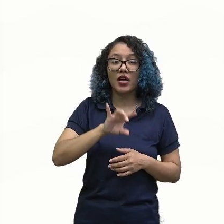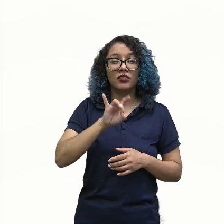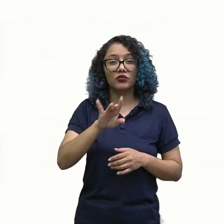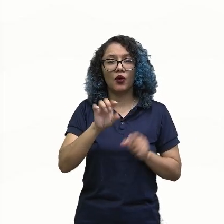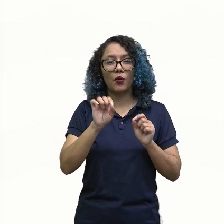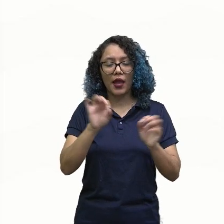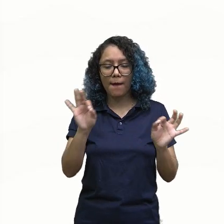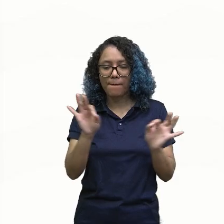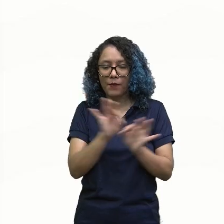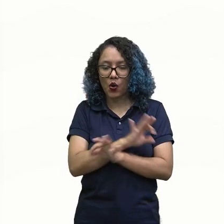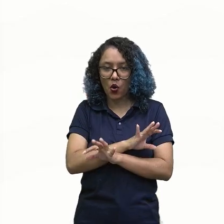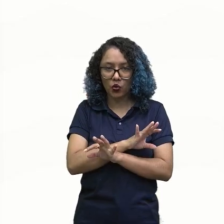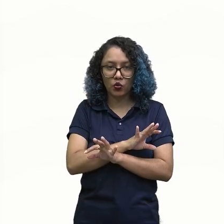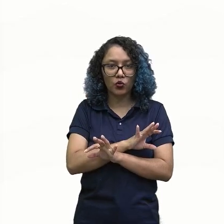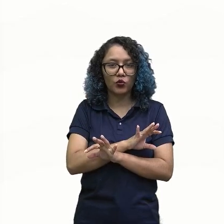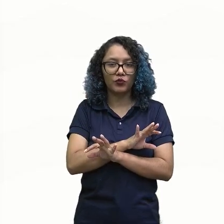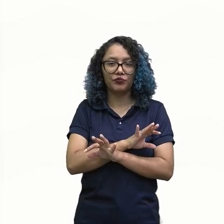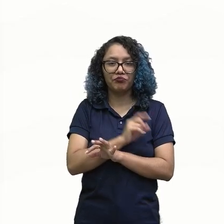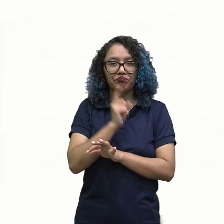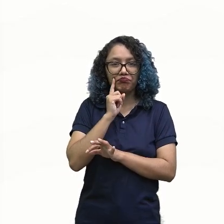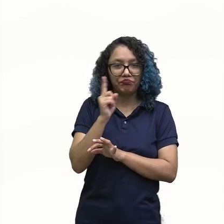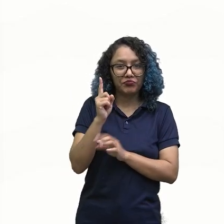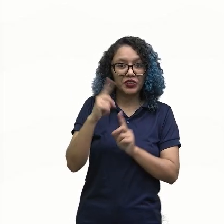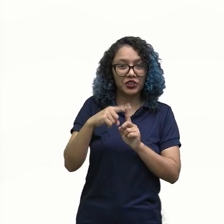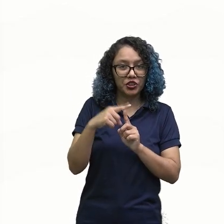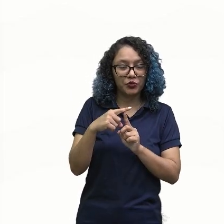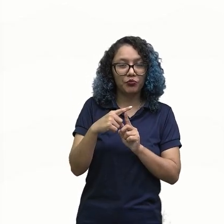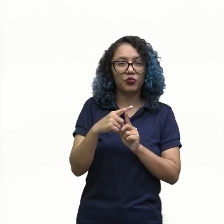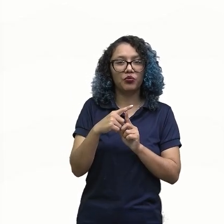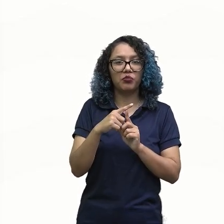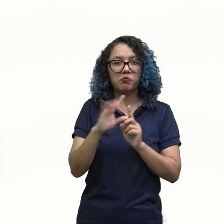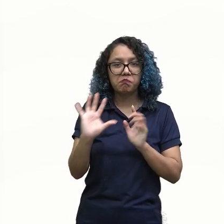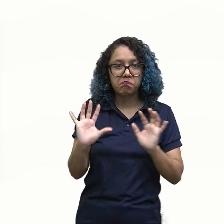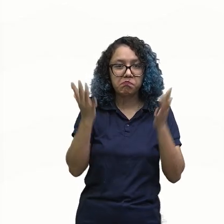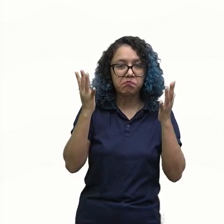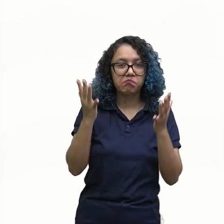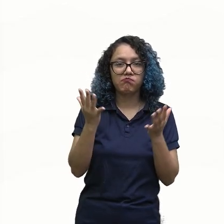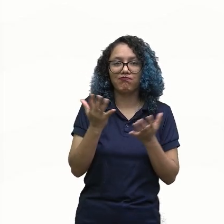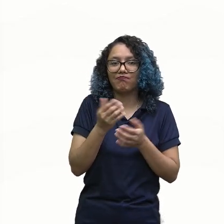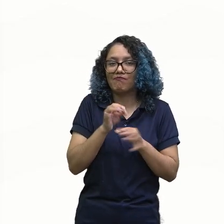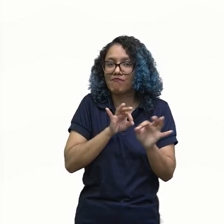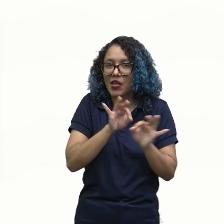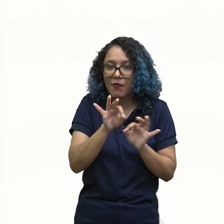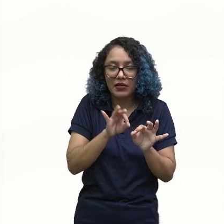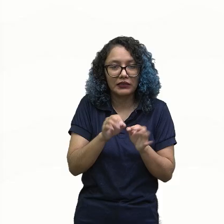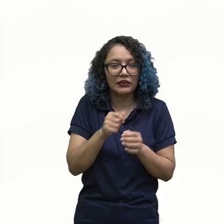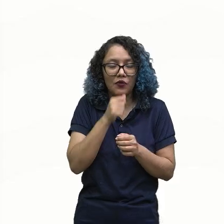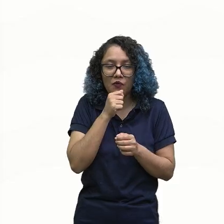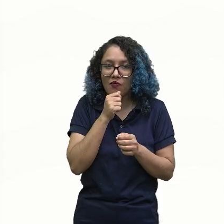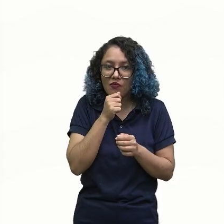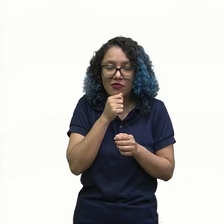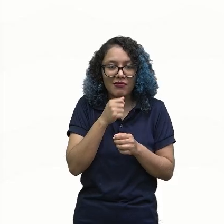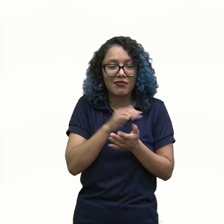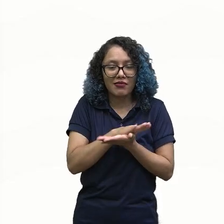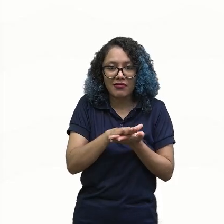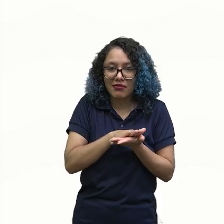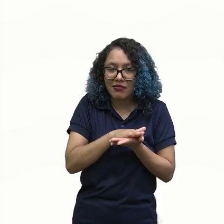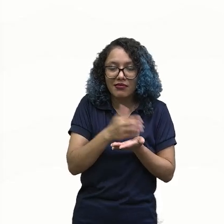este tipo de evento. E aí a segunda onda de redução foi muito